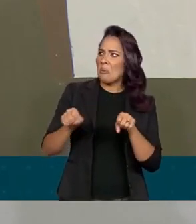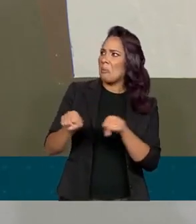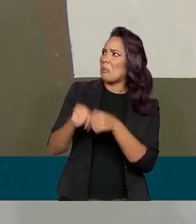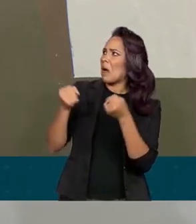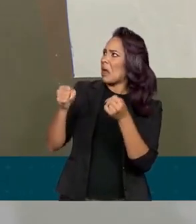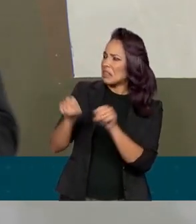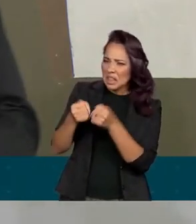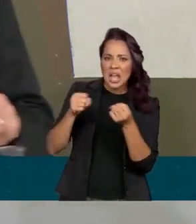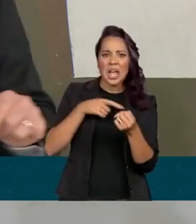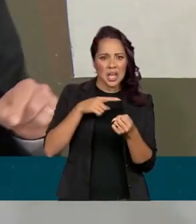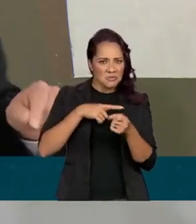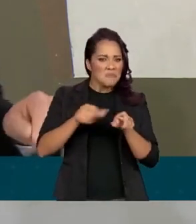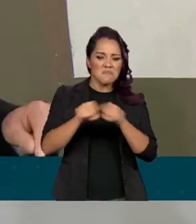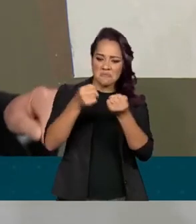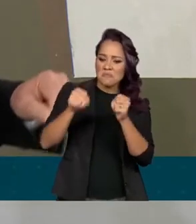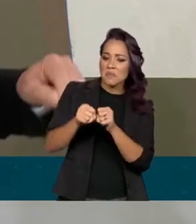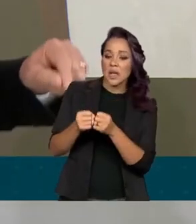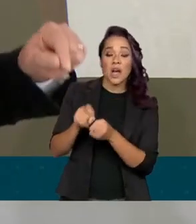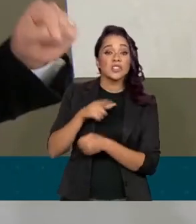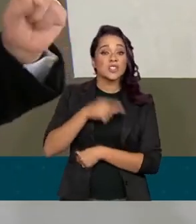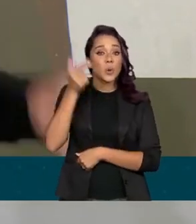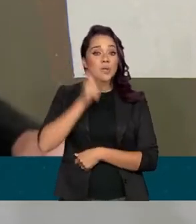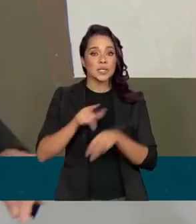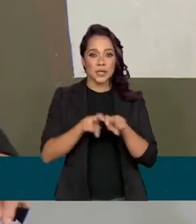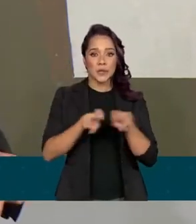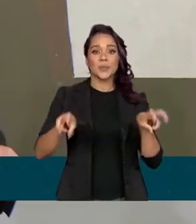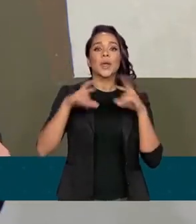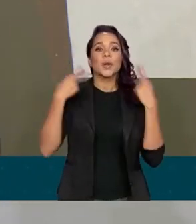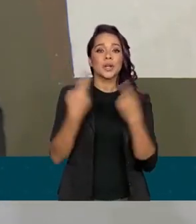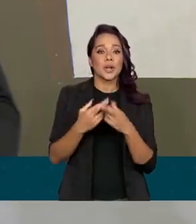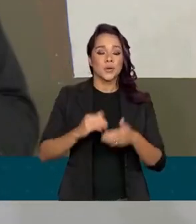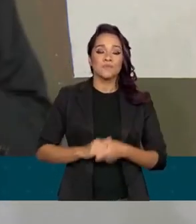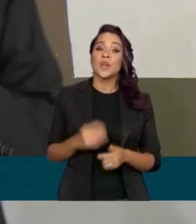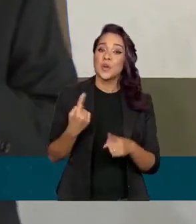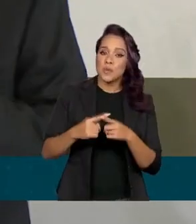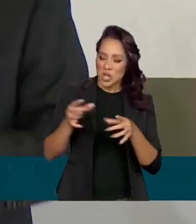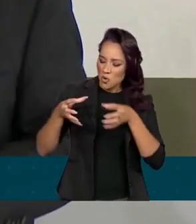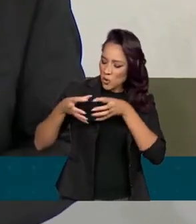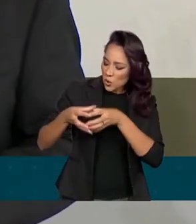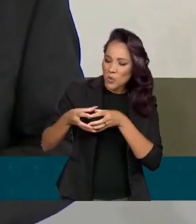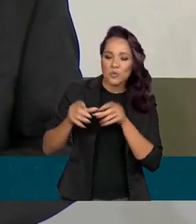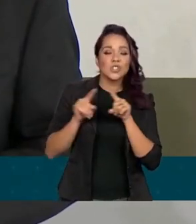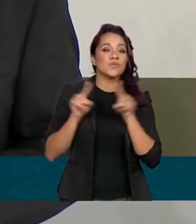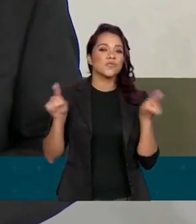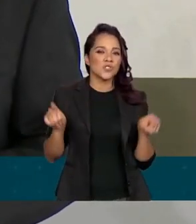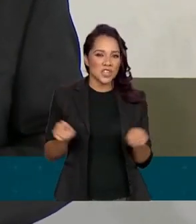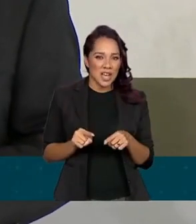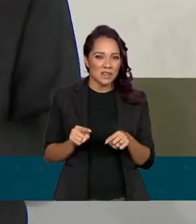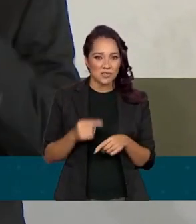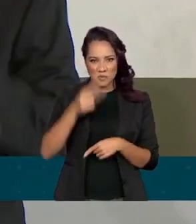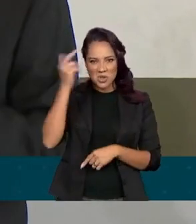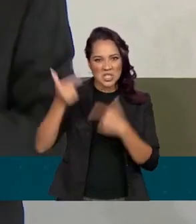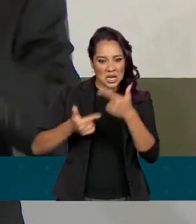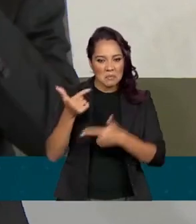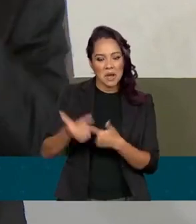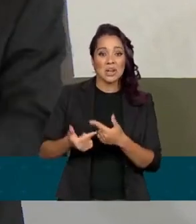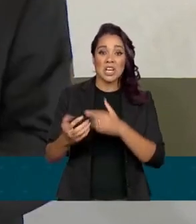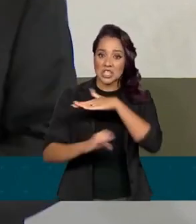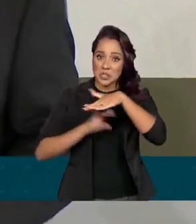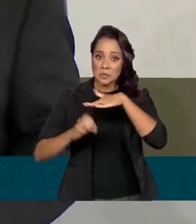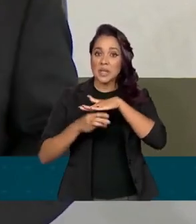semidestruído, e nós estamos podendo fazer reunião nele, porque um grupo de funcionários de